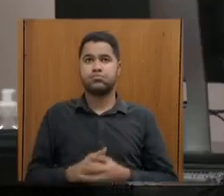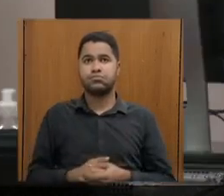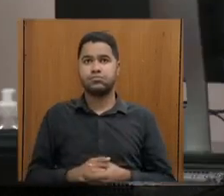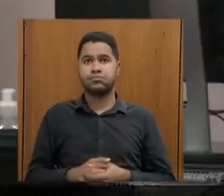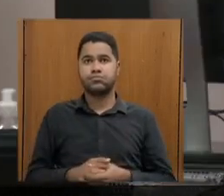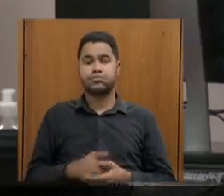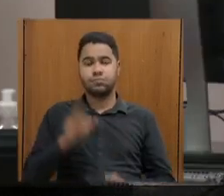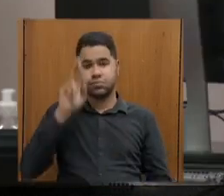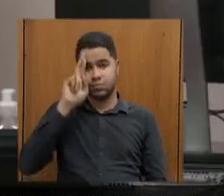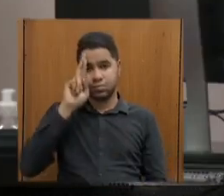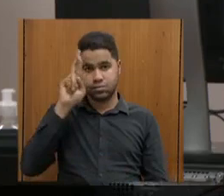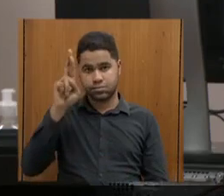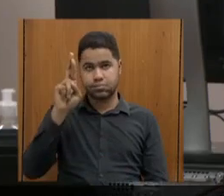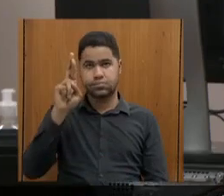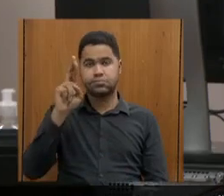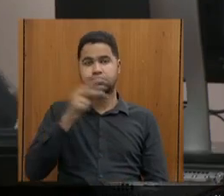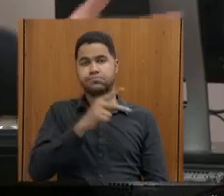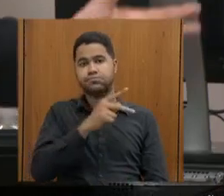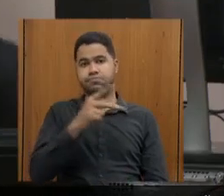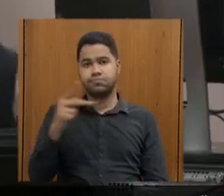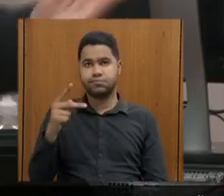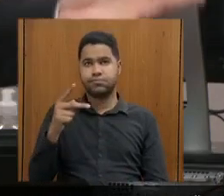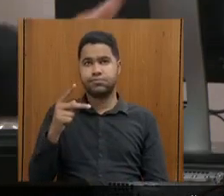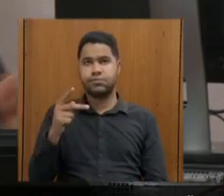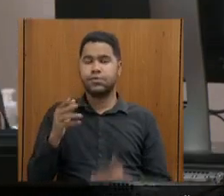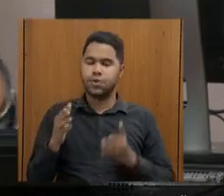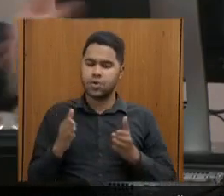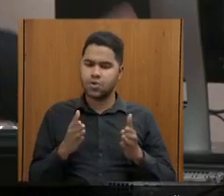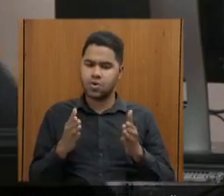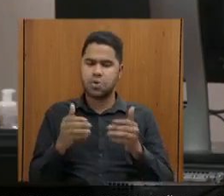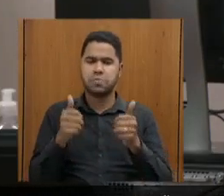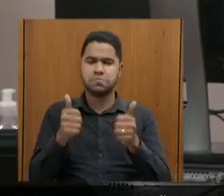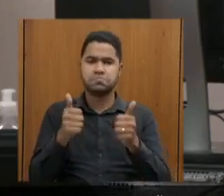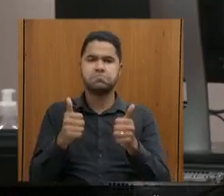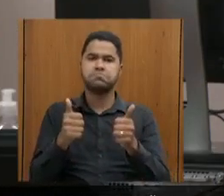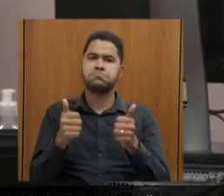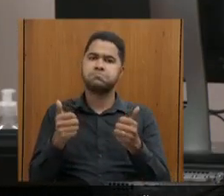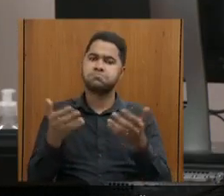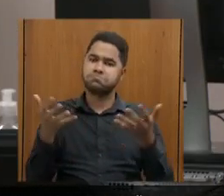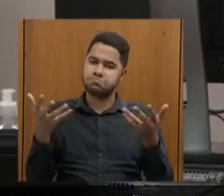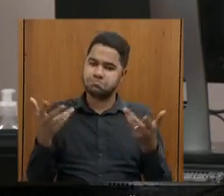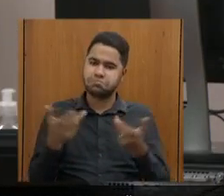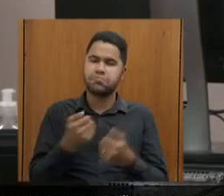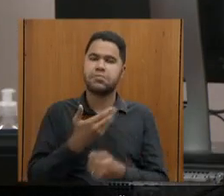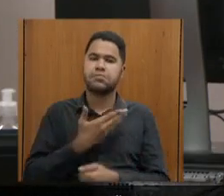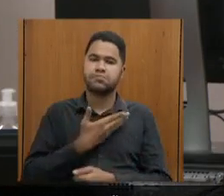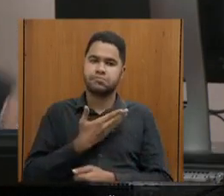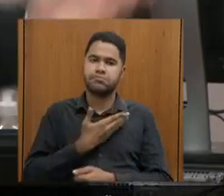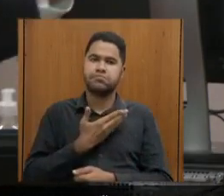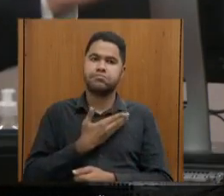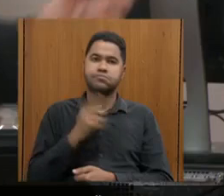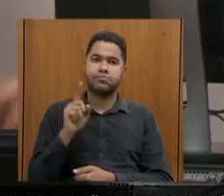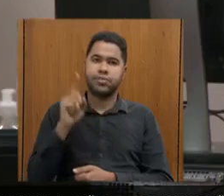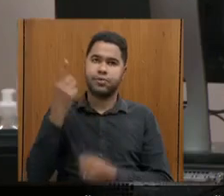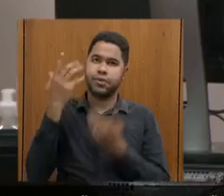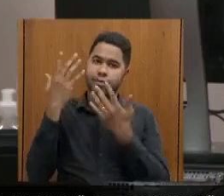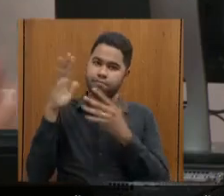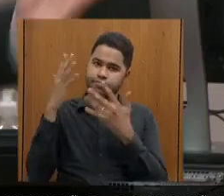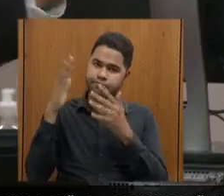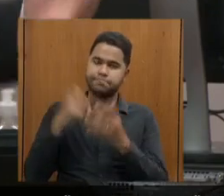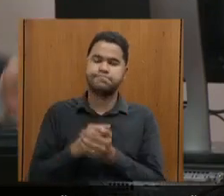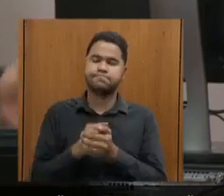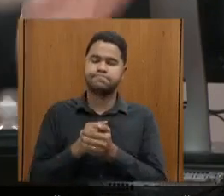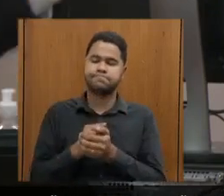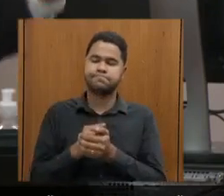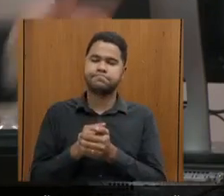senhora Presidente está conduzindo tão bem esse trabalho é um excelente colega aí não é primeiro parabenizá-la